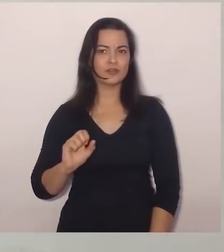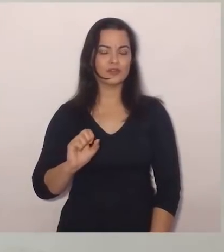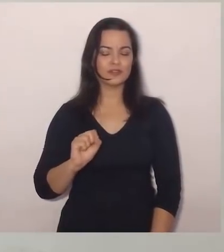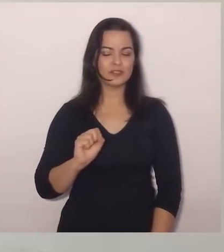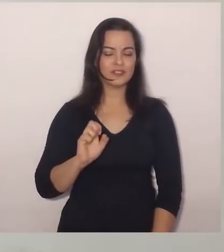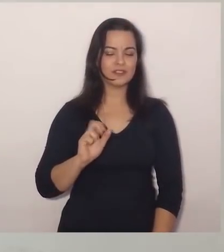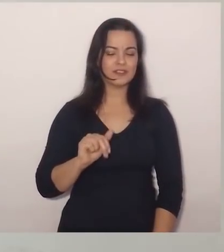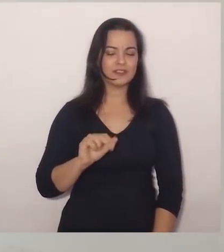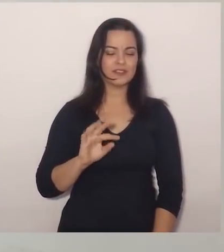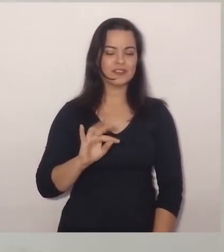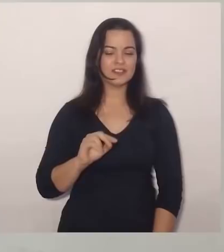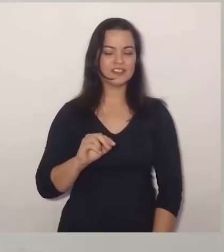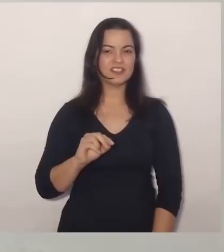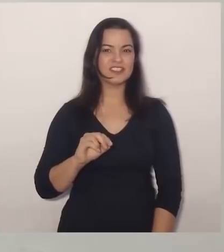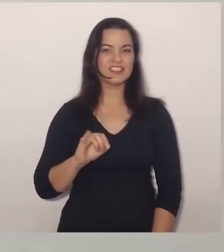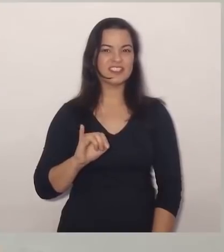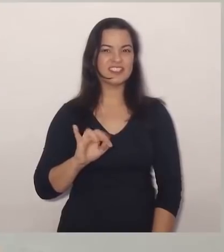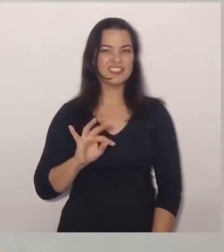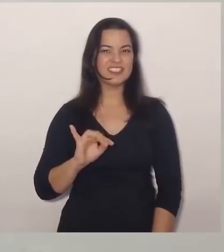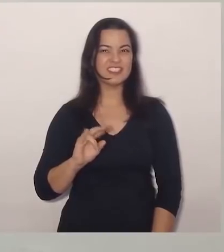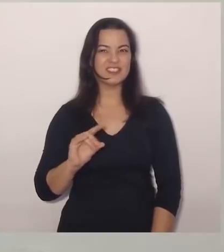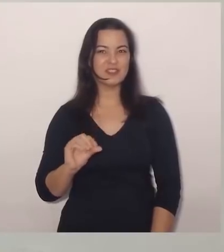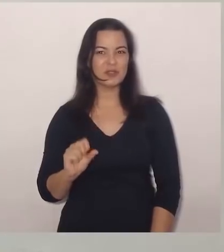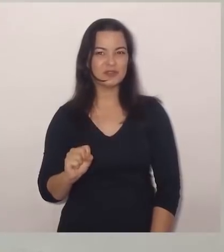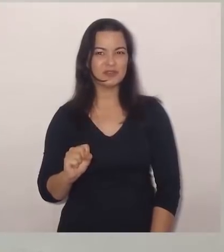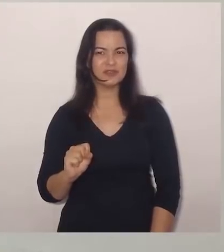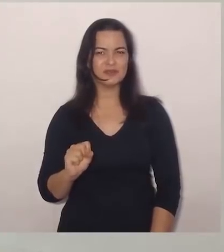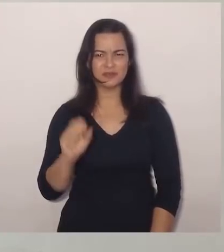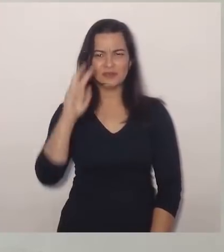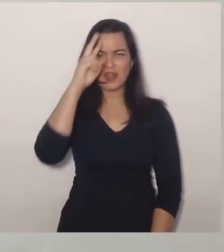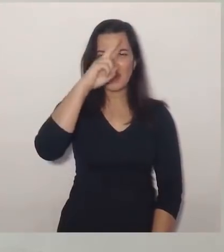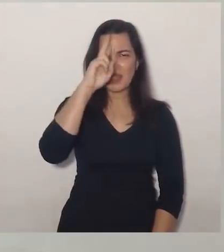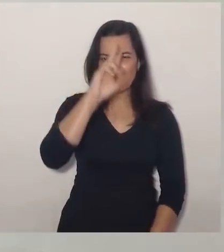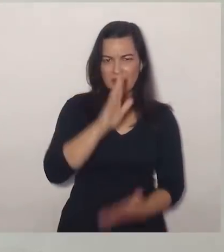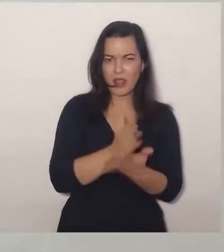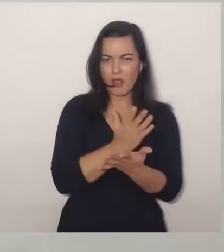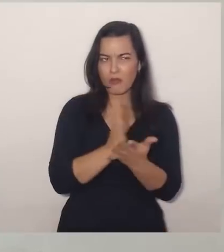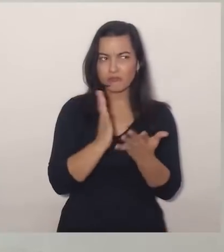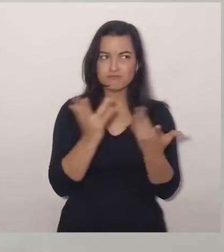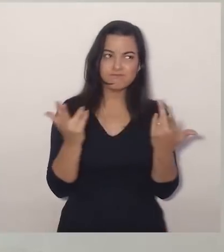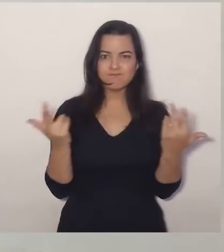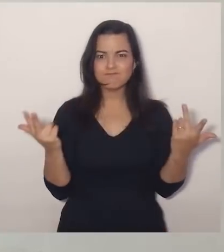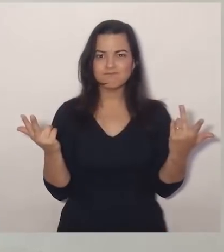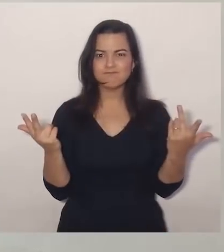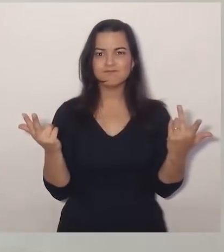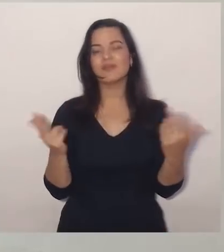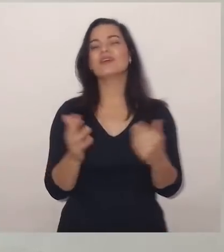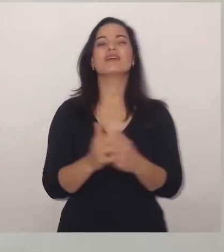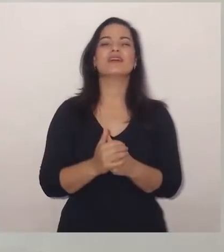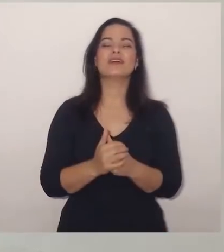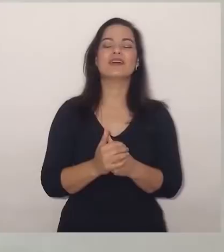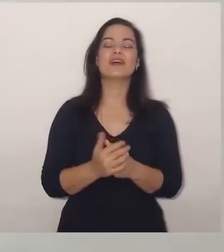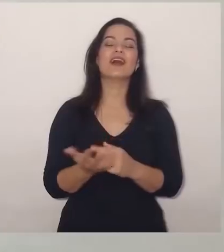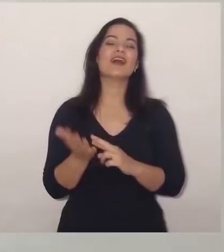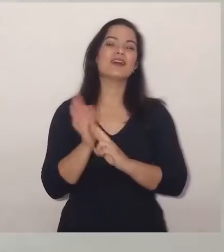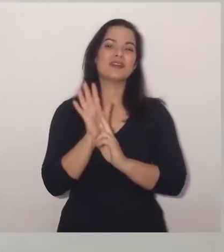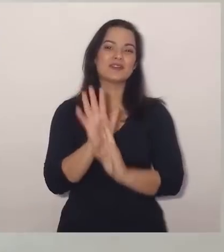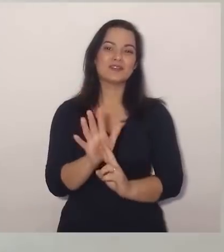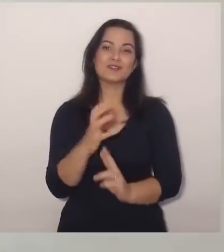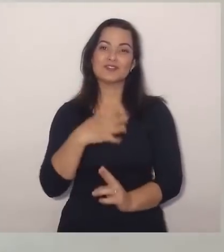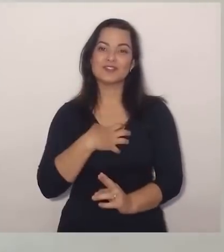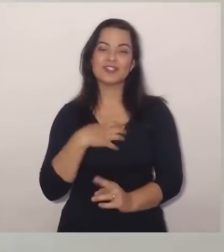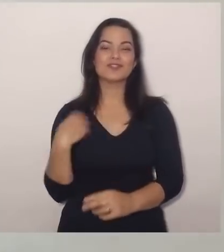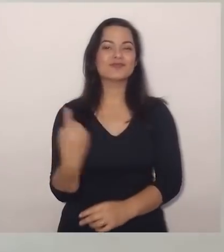de alguns? Os órgãos dos sentidos, eles representam a maneira que nós